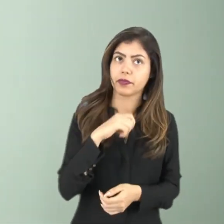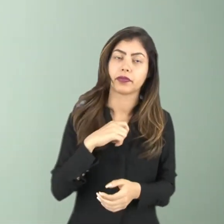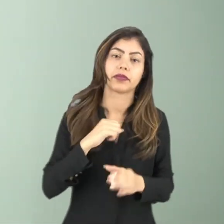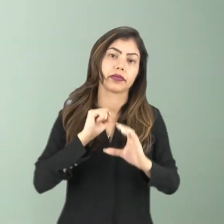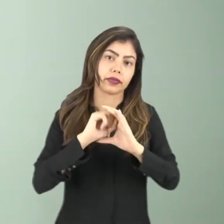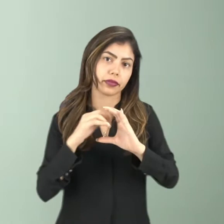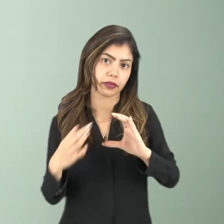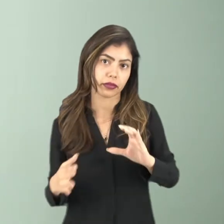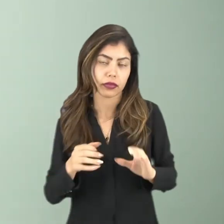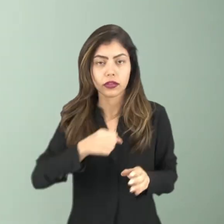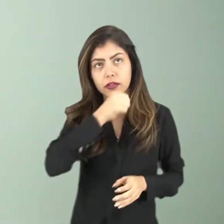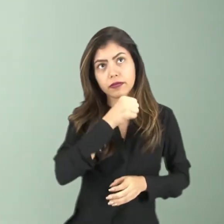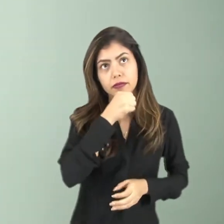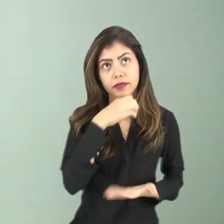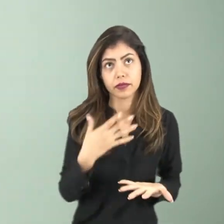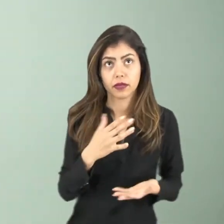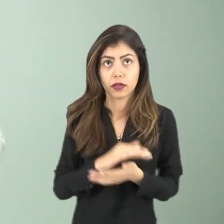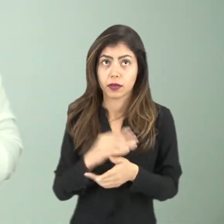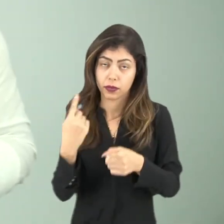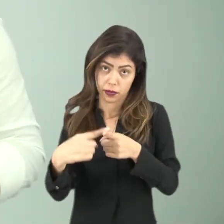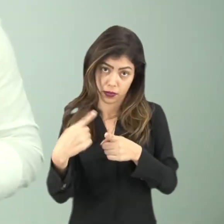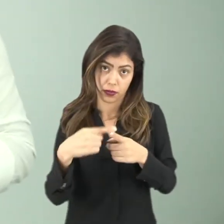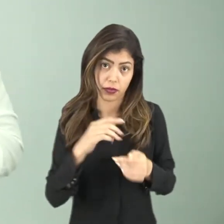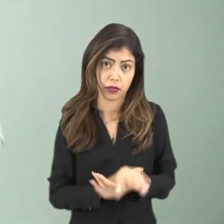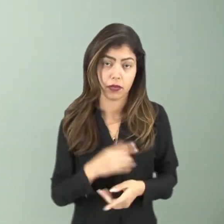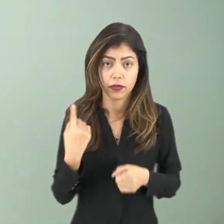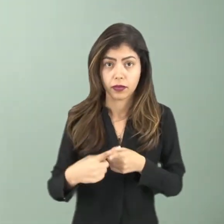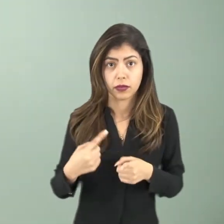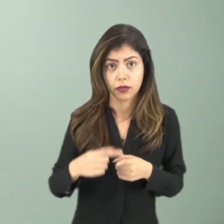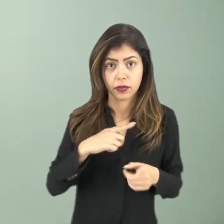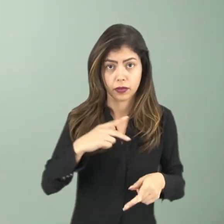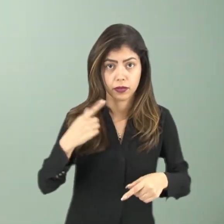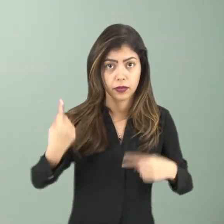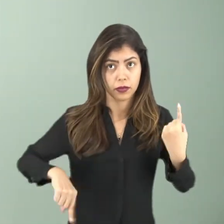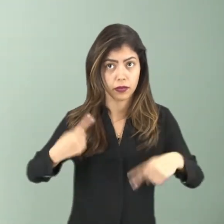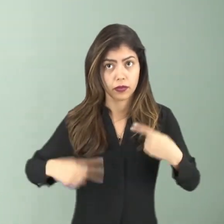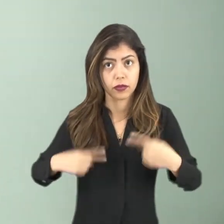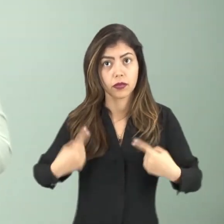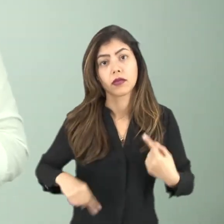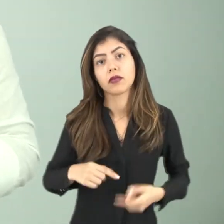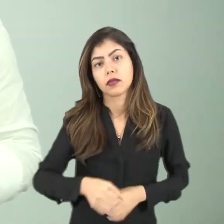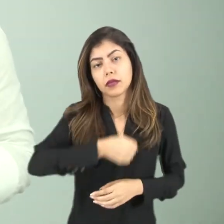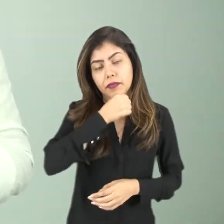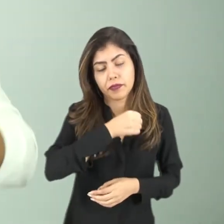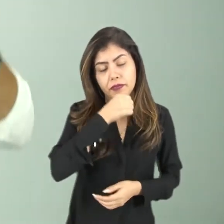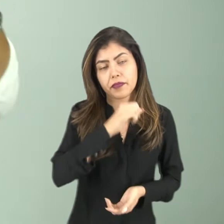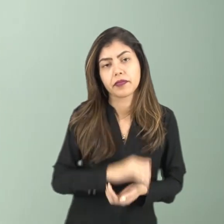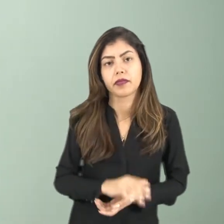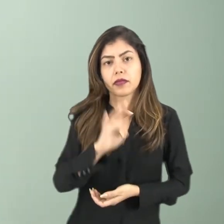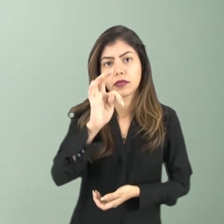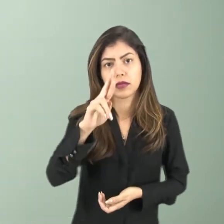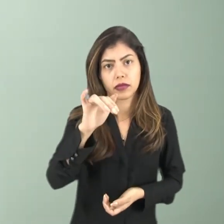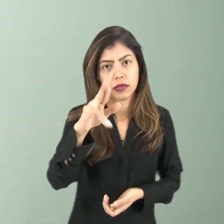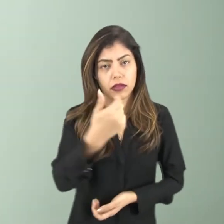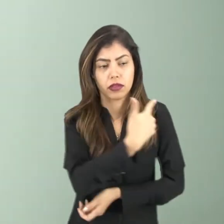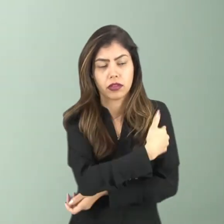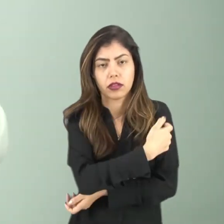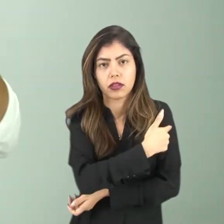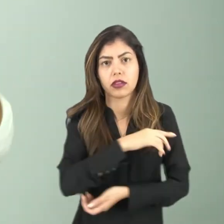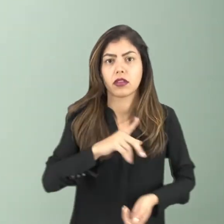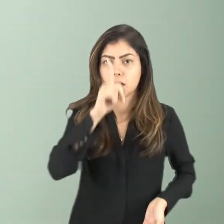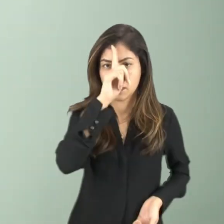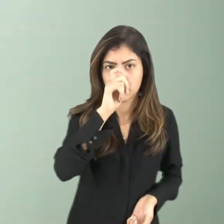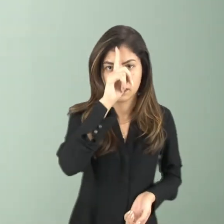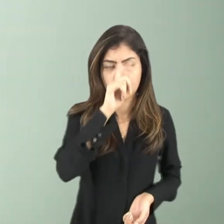essa característica de um envelhecimento. Isso é muito interessante. Por quê? Porque nós temos políticas hoje para o idoso, o Estatuto do Idoso, nós